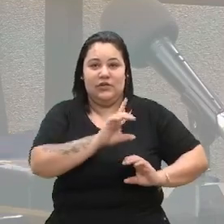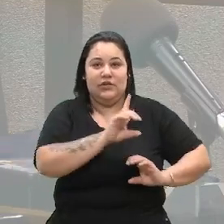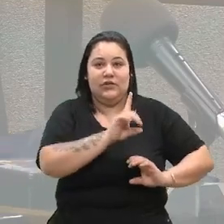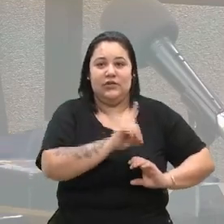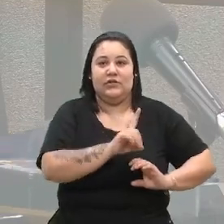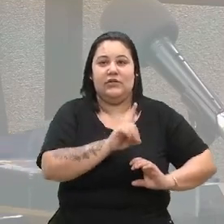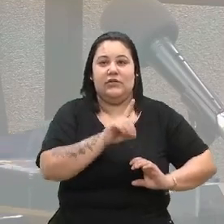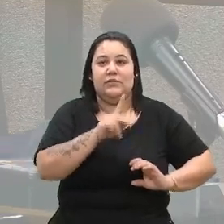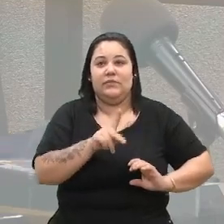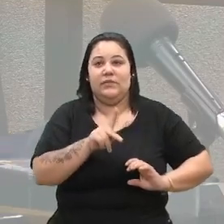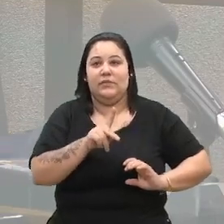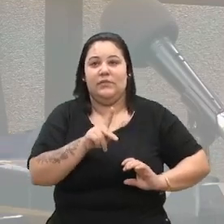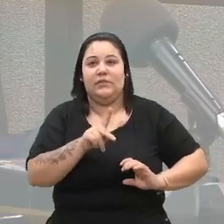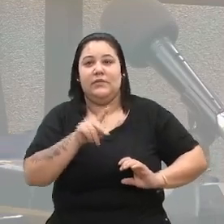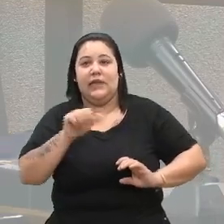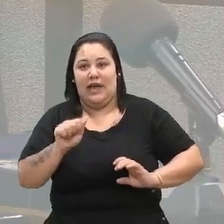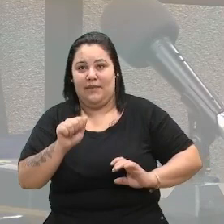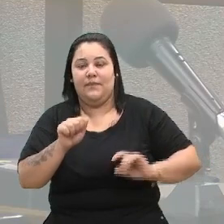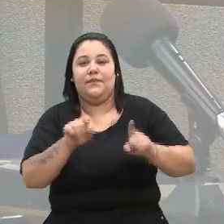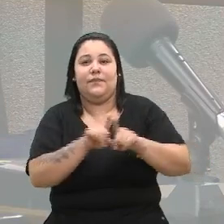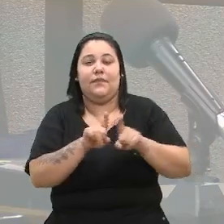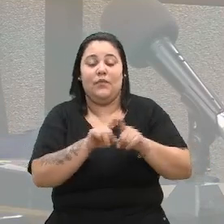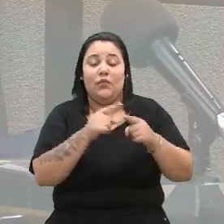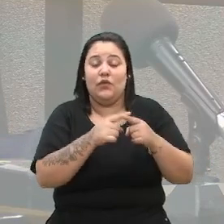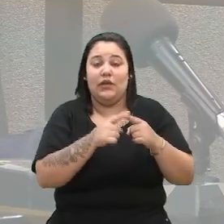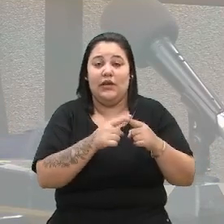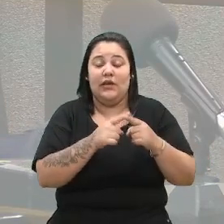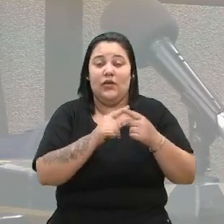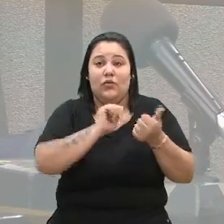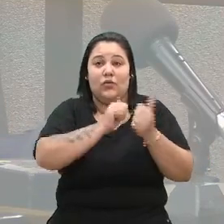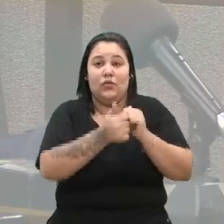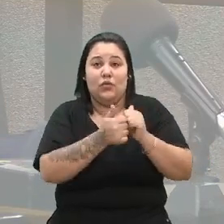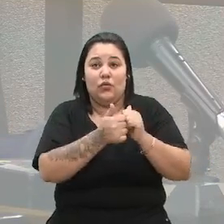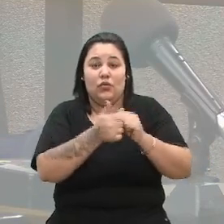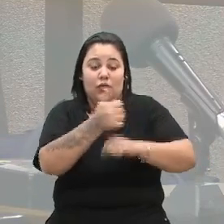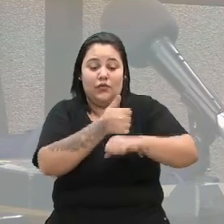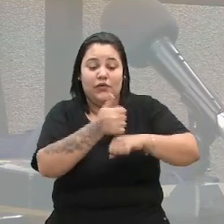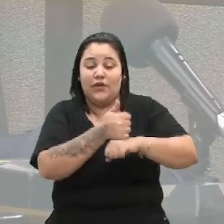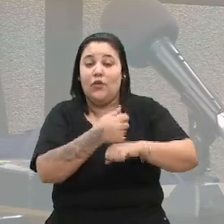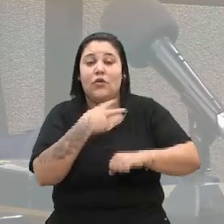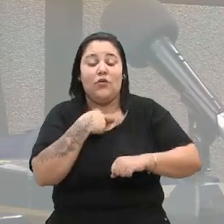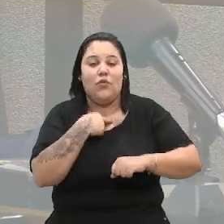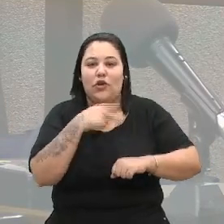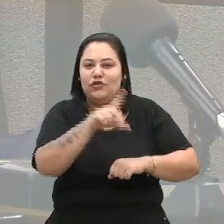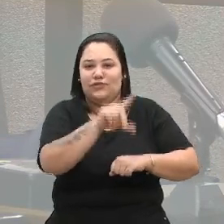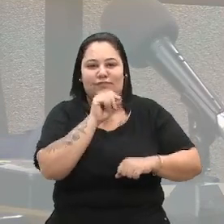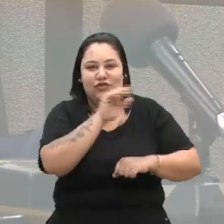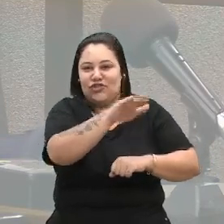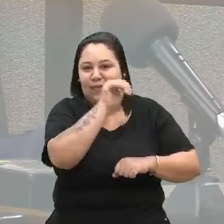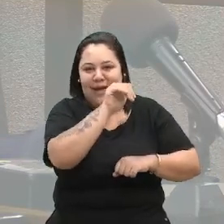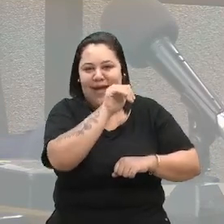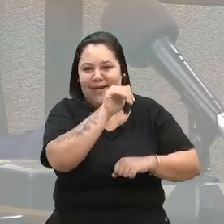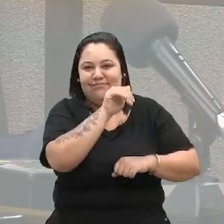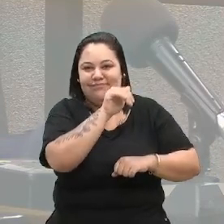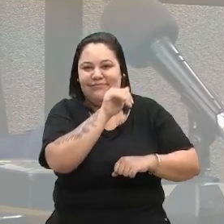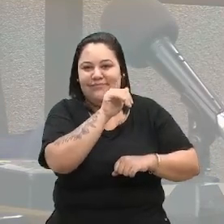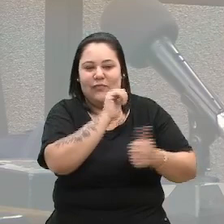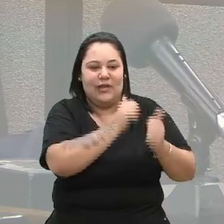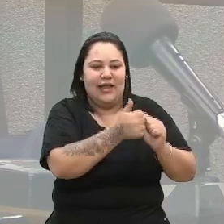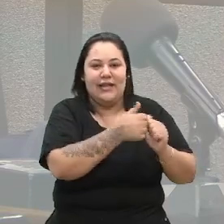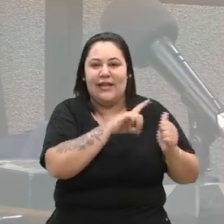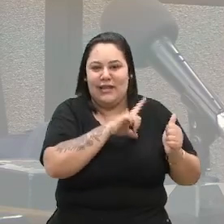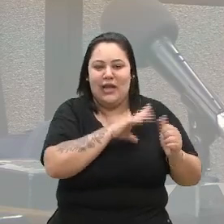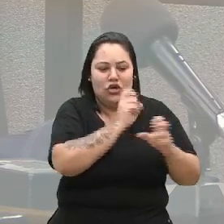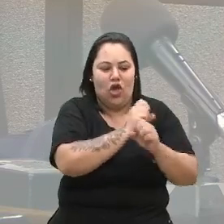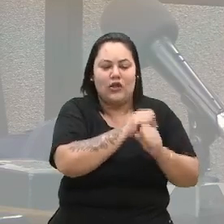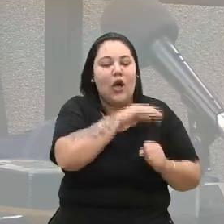notas, né, porque o treinador não pode escalar nenhum atleta que não tenha notas boas. Então isso faz com que tu pode ser o Neymar, mas se as tuas